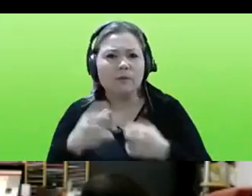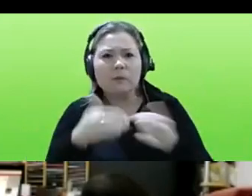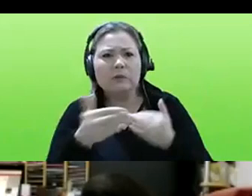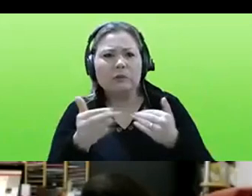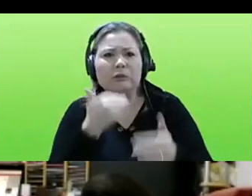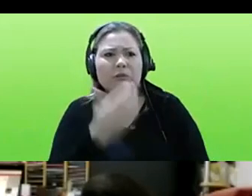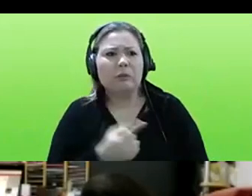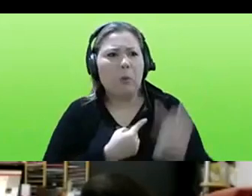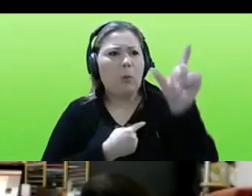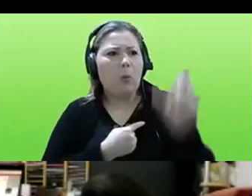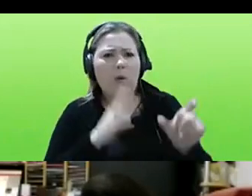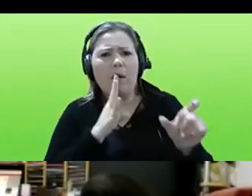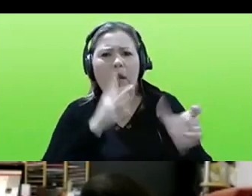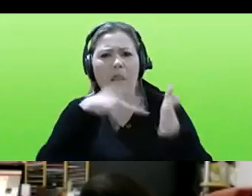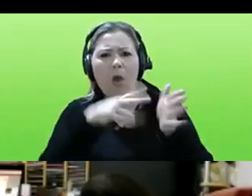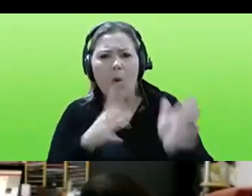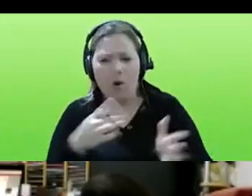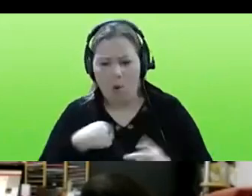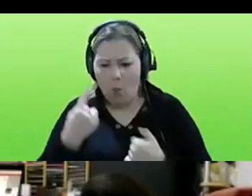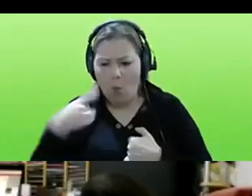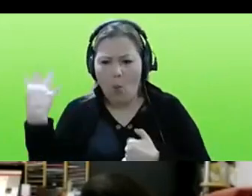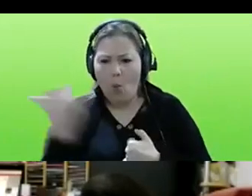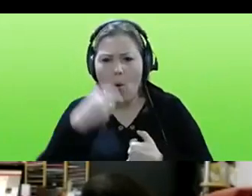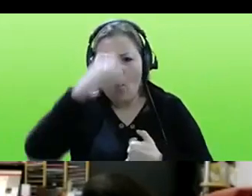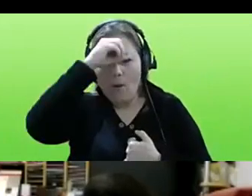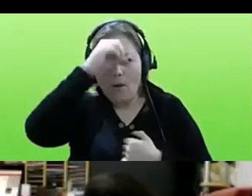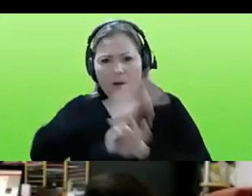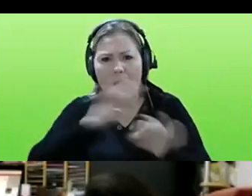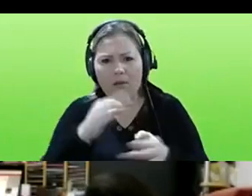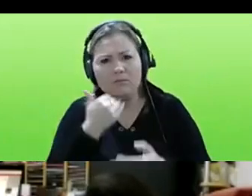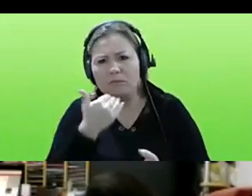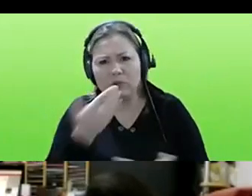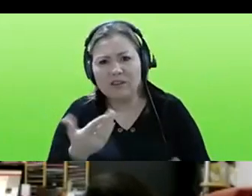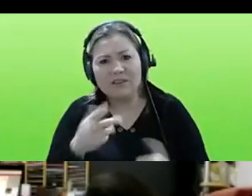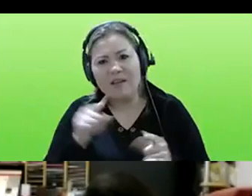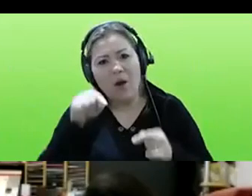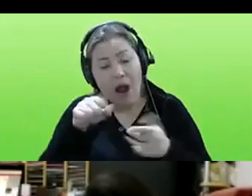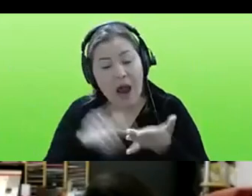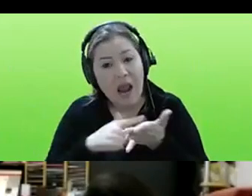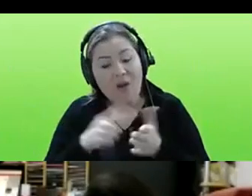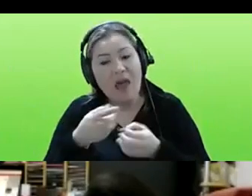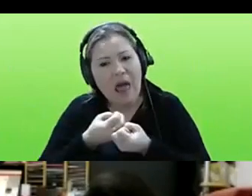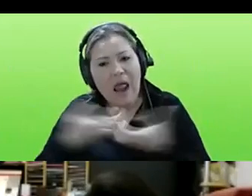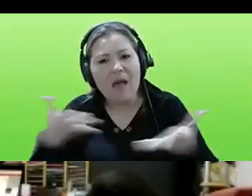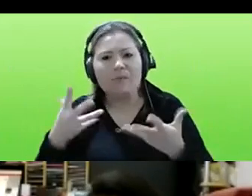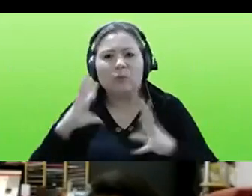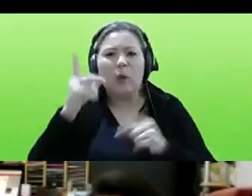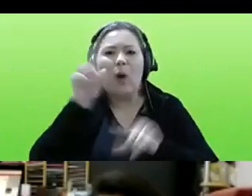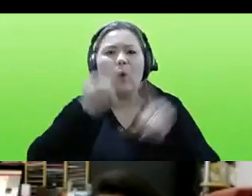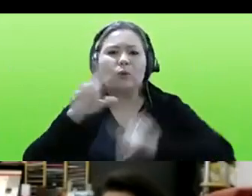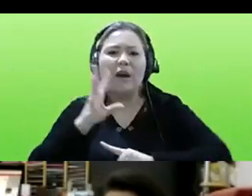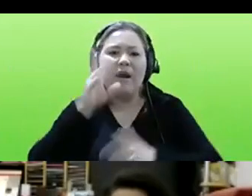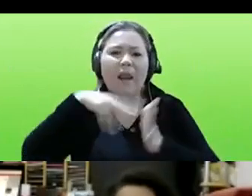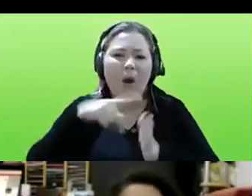somente ele leu e somente ele tem acesso, como se fosse algum tipo de oráculo délfico, não é? Que somente os